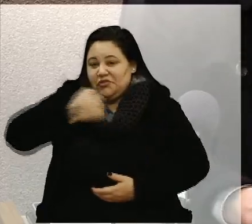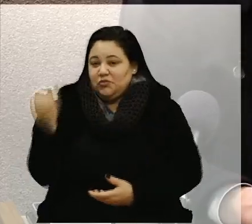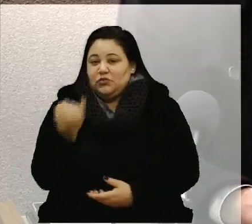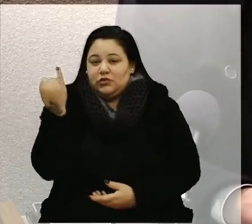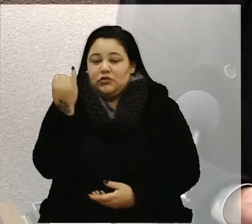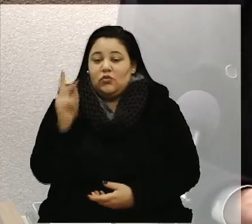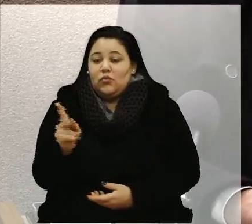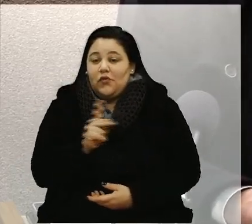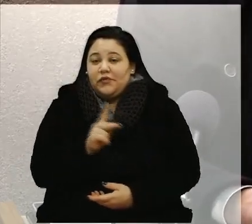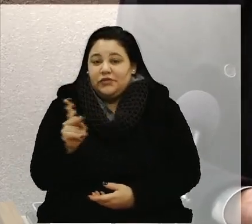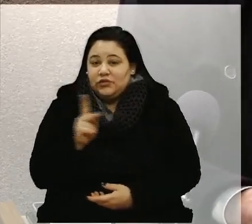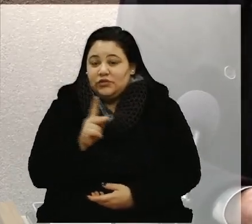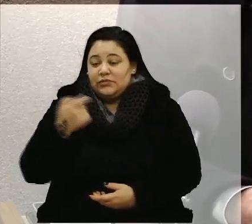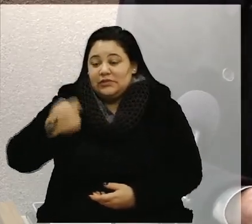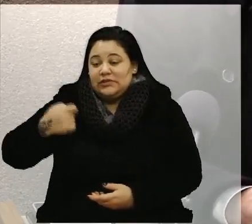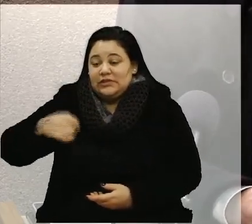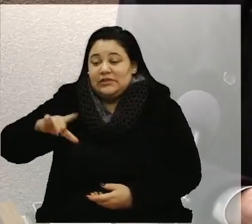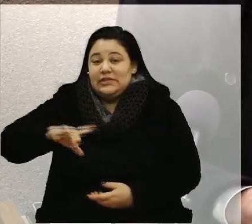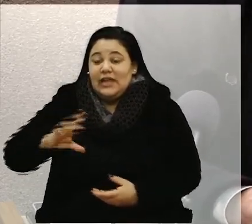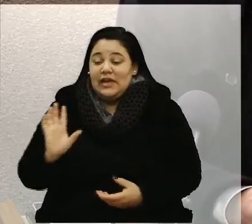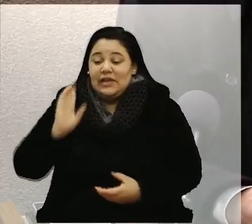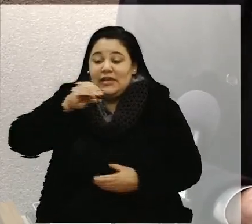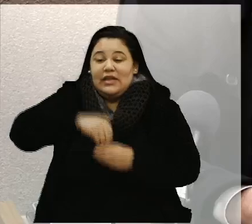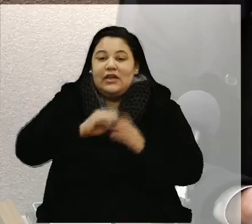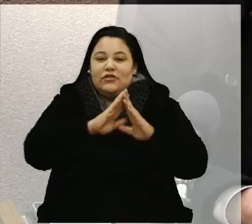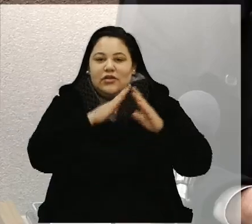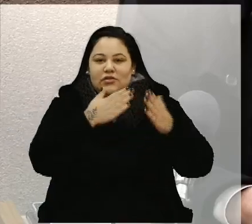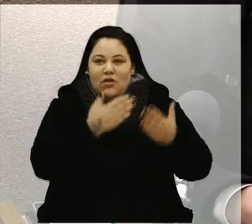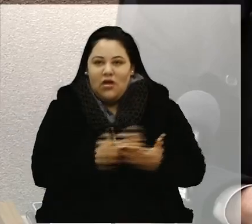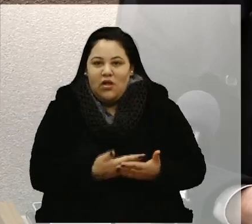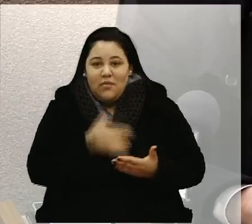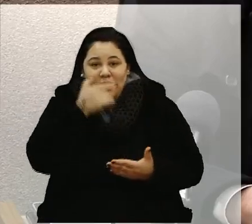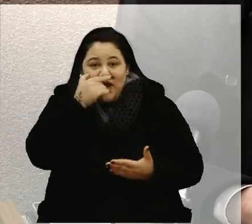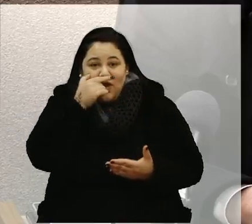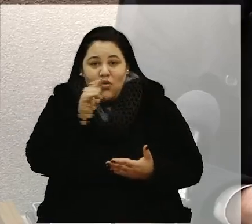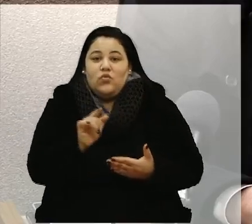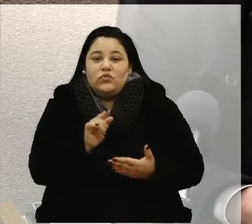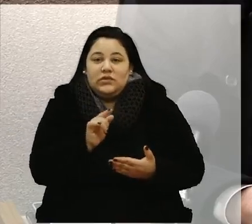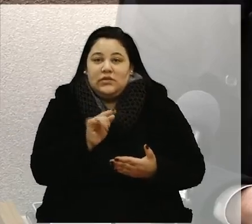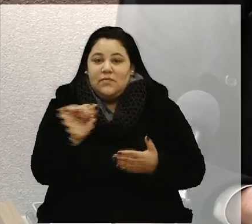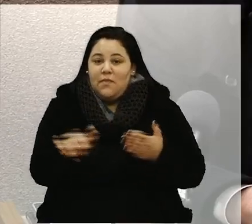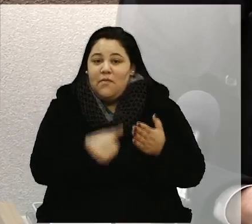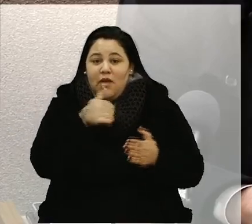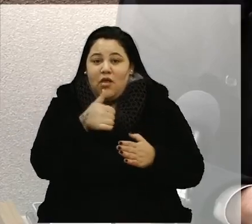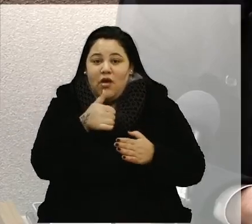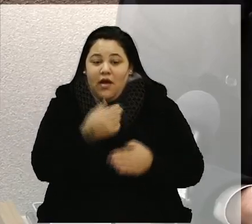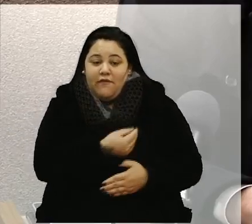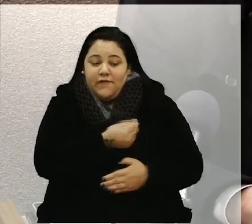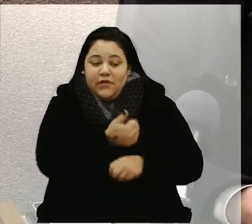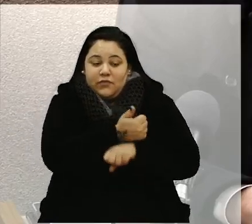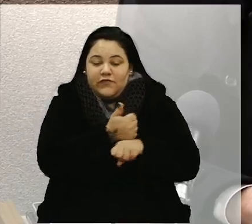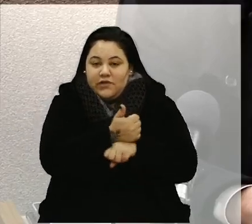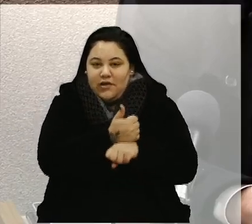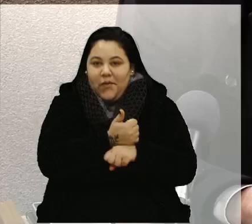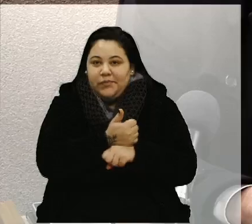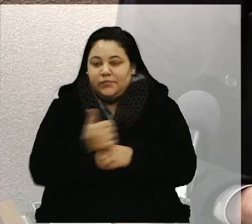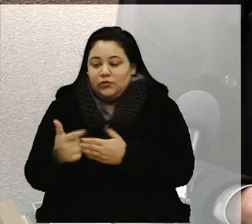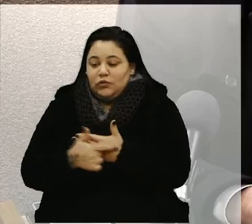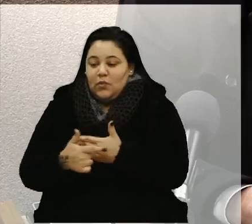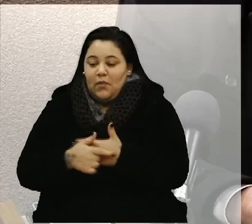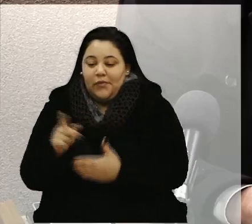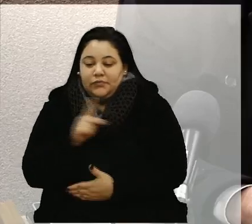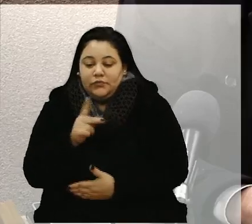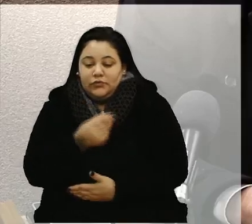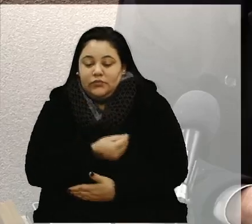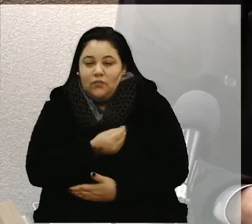precisa ter dentro do IASIG uma porta aberta para a sua realização profissional. Ao ser professor de inglês, se sugere que tenha uma visão